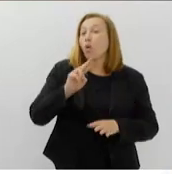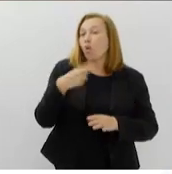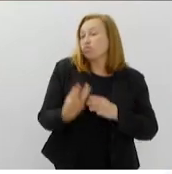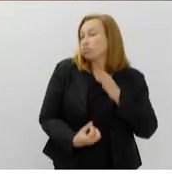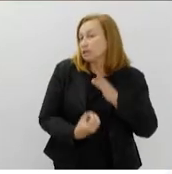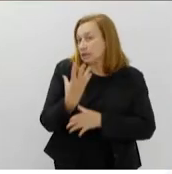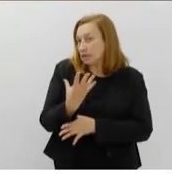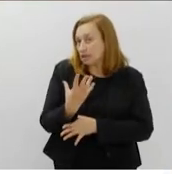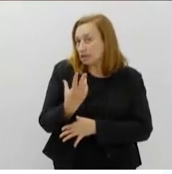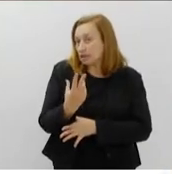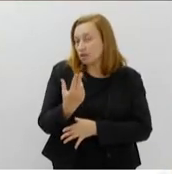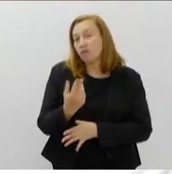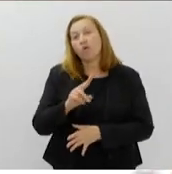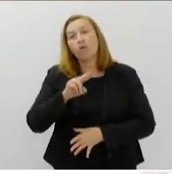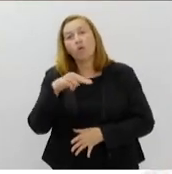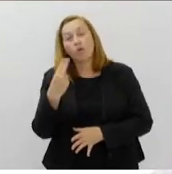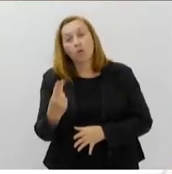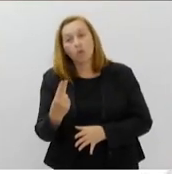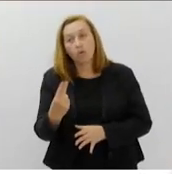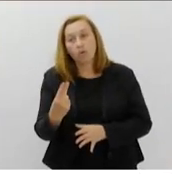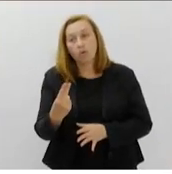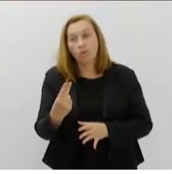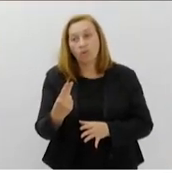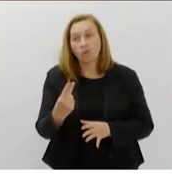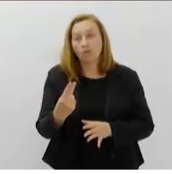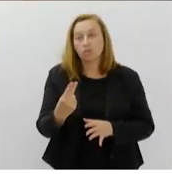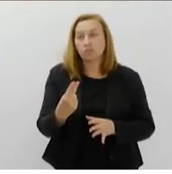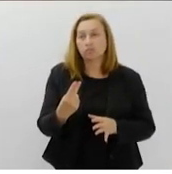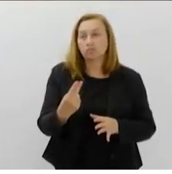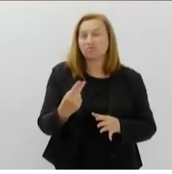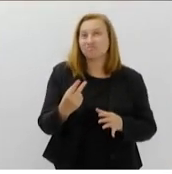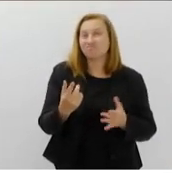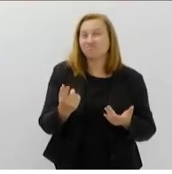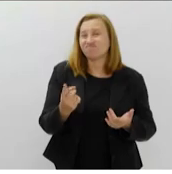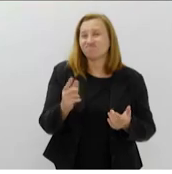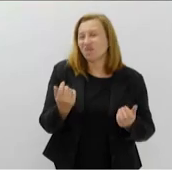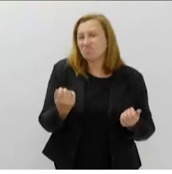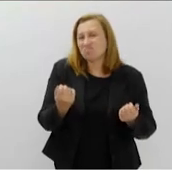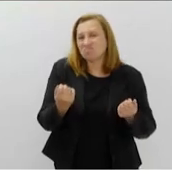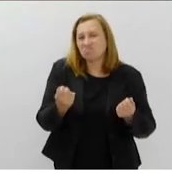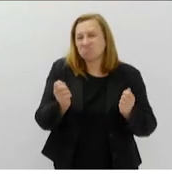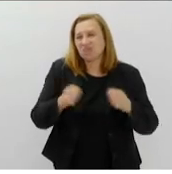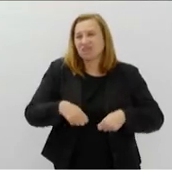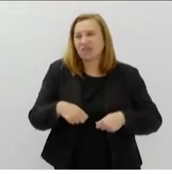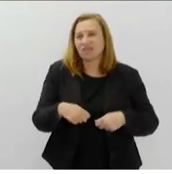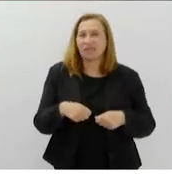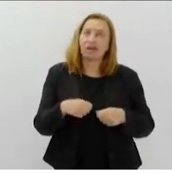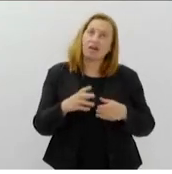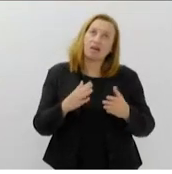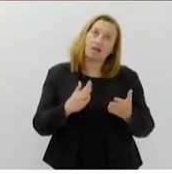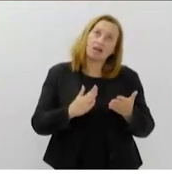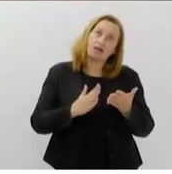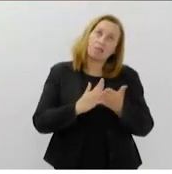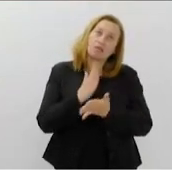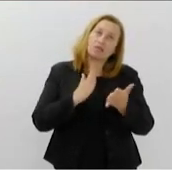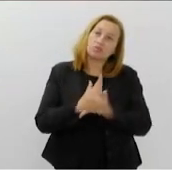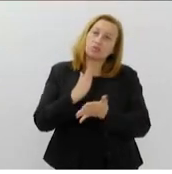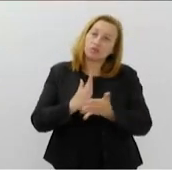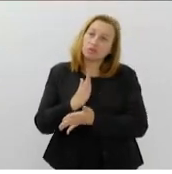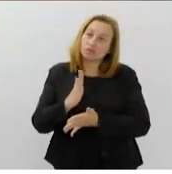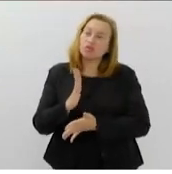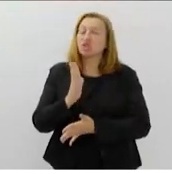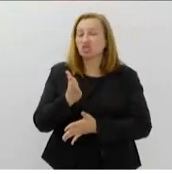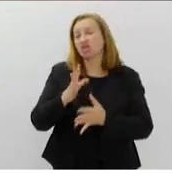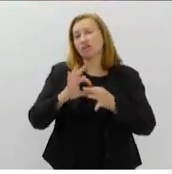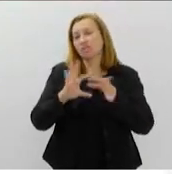indicação legislativa, para nós não ficarmos aprovando leis autorizativas, autorizando o executivo a fazer uma coisa que ele já está autorizado